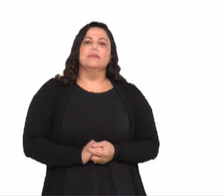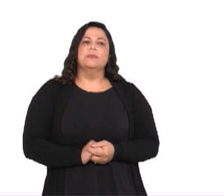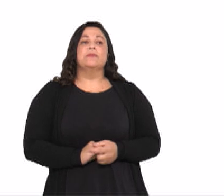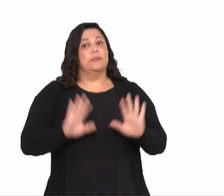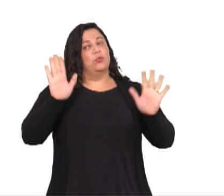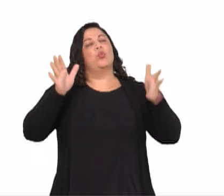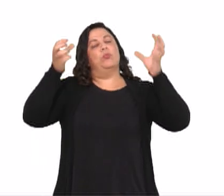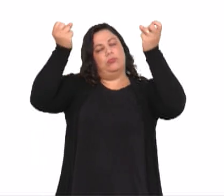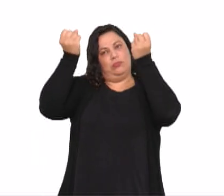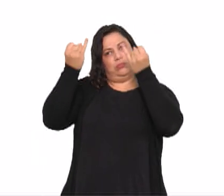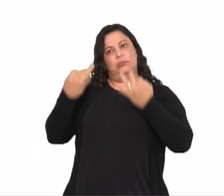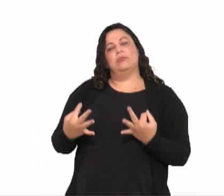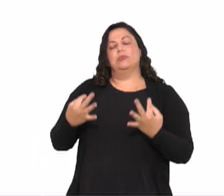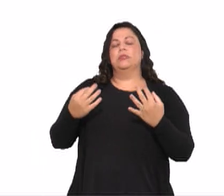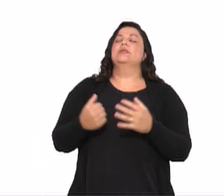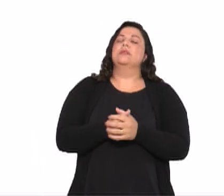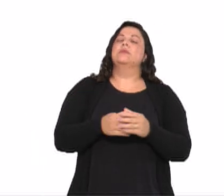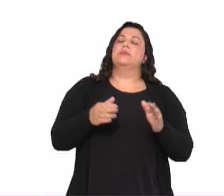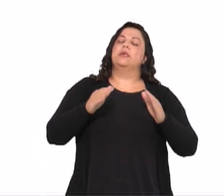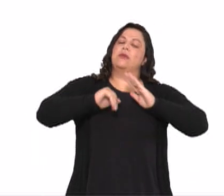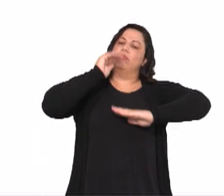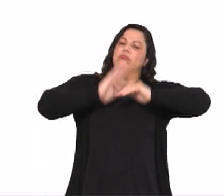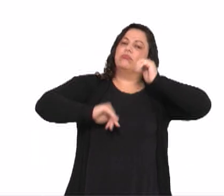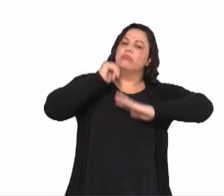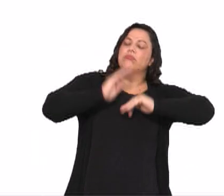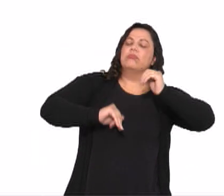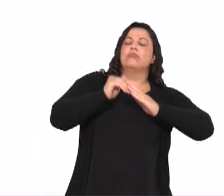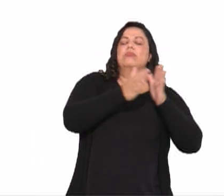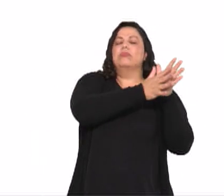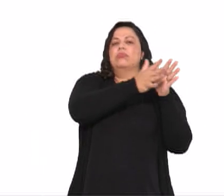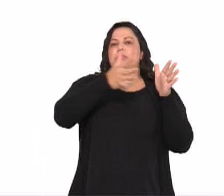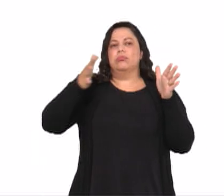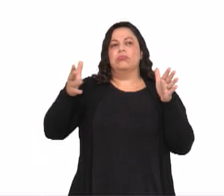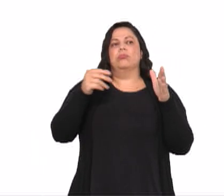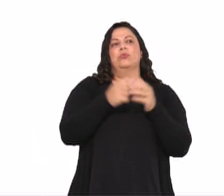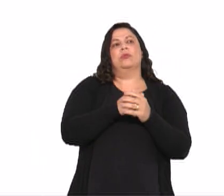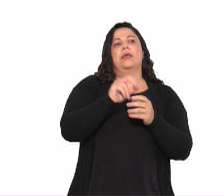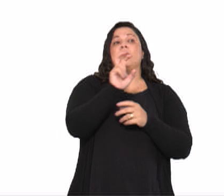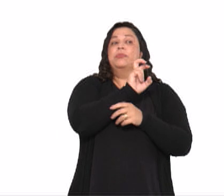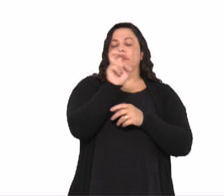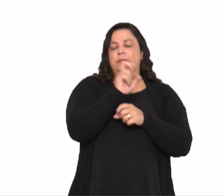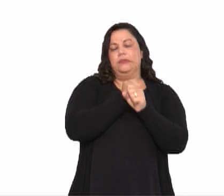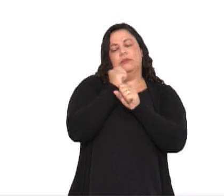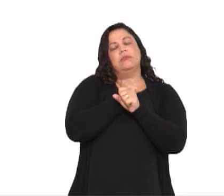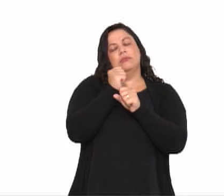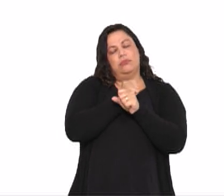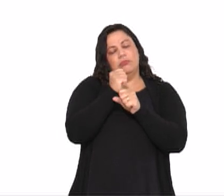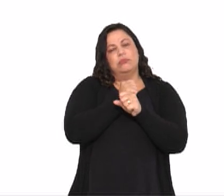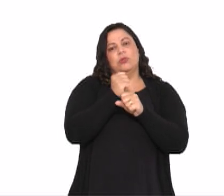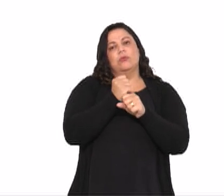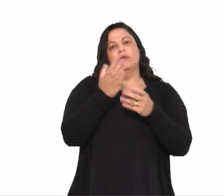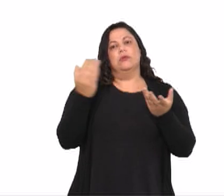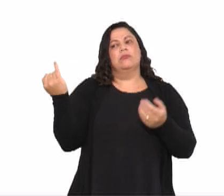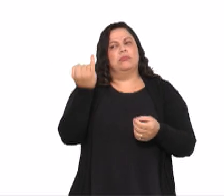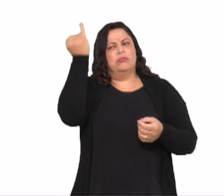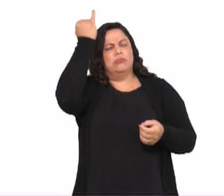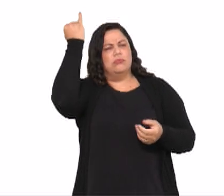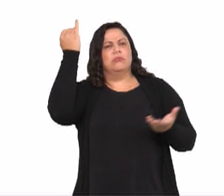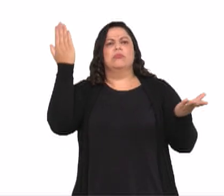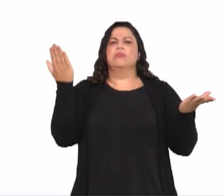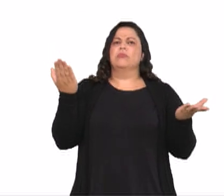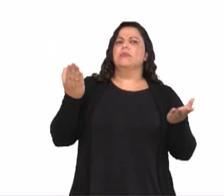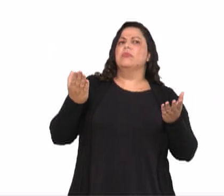como eu falei, ela foi construída, então, de 1880 a 1885. Importante frisarmos